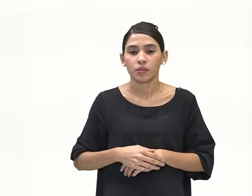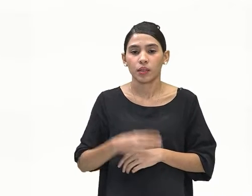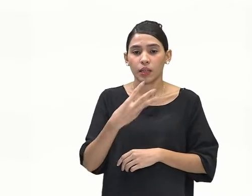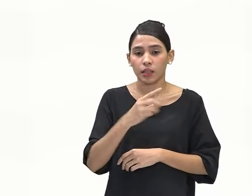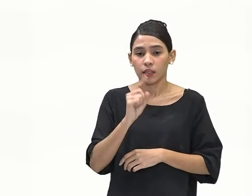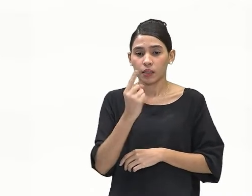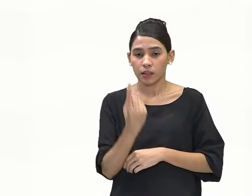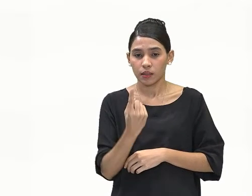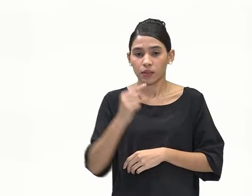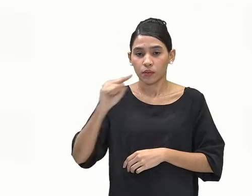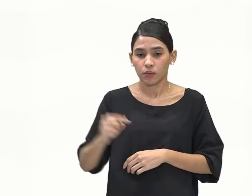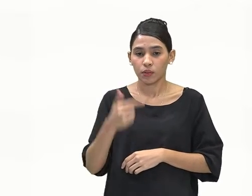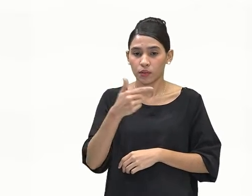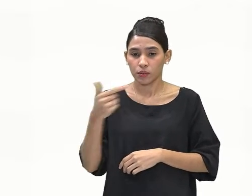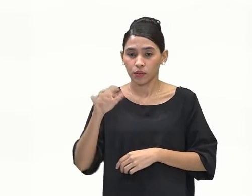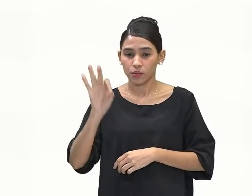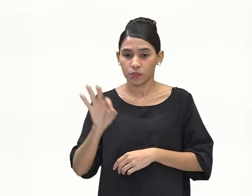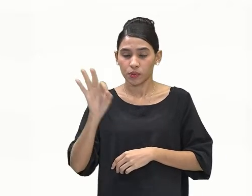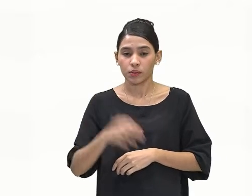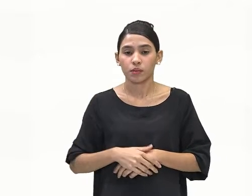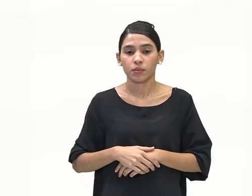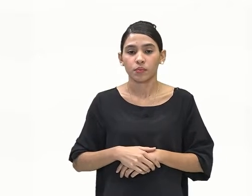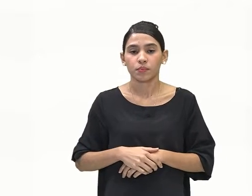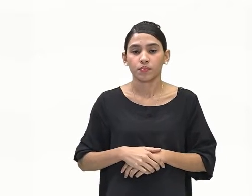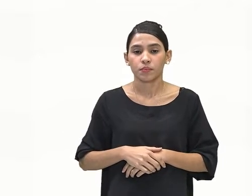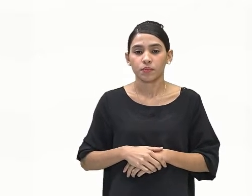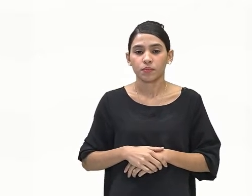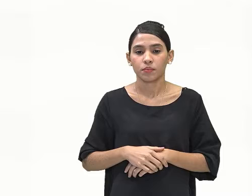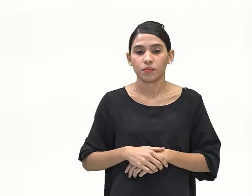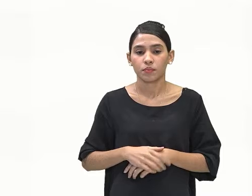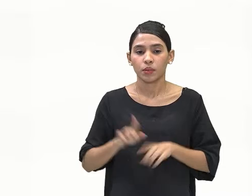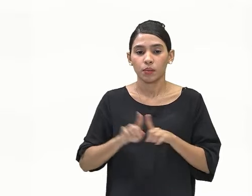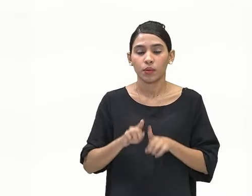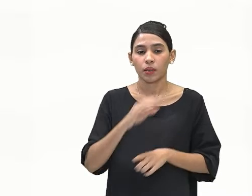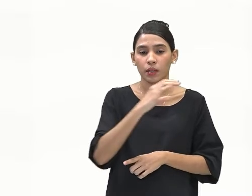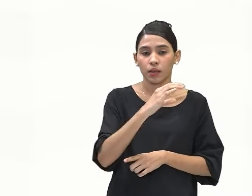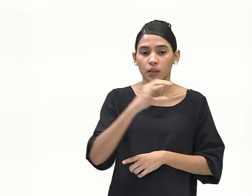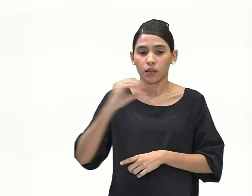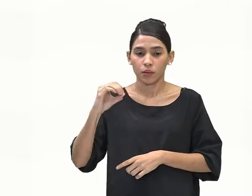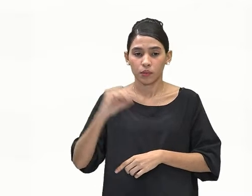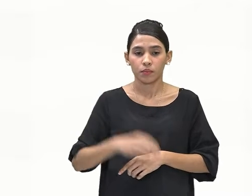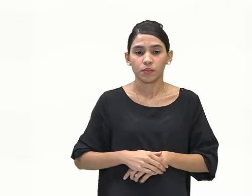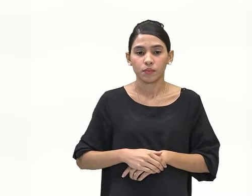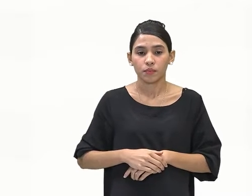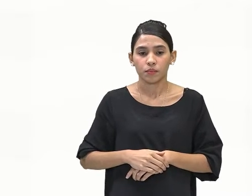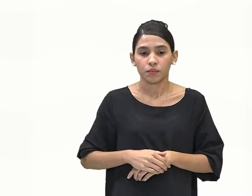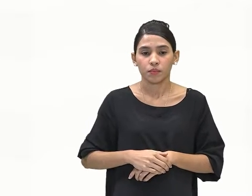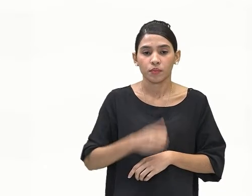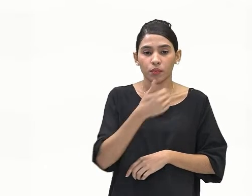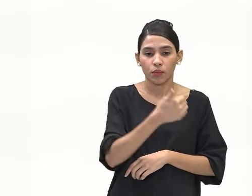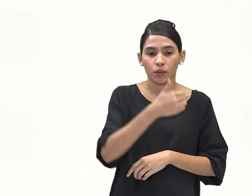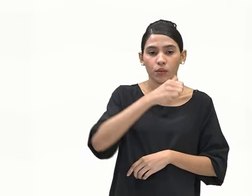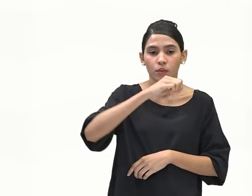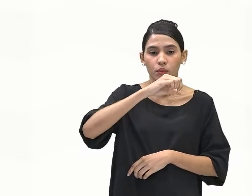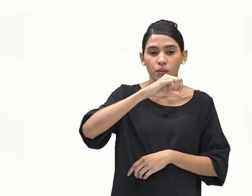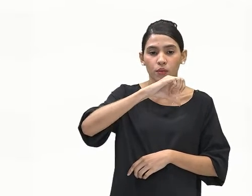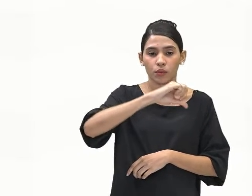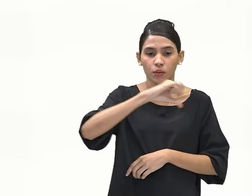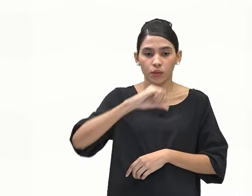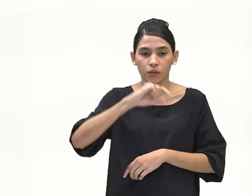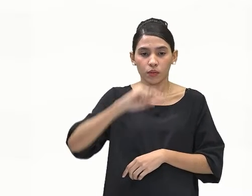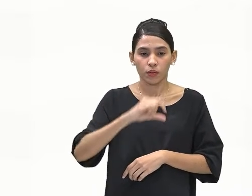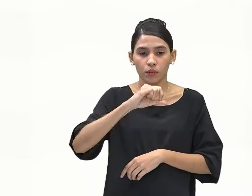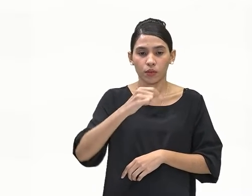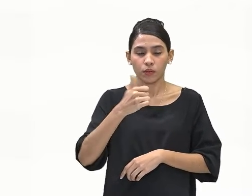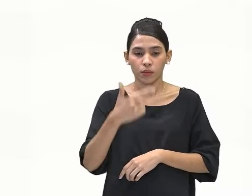31,22%. Depois para o Centro-Oeste, com 199 mil pessoas